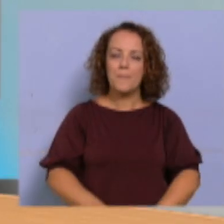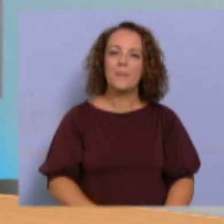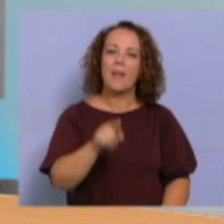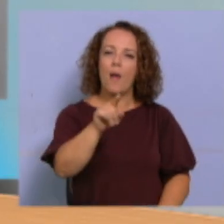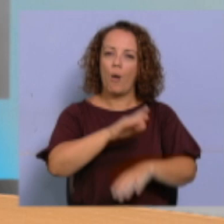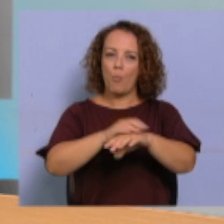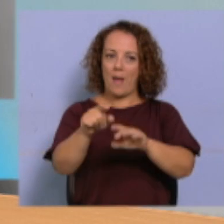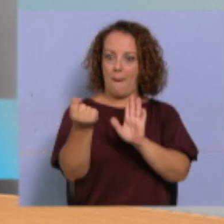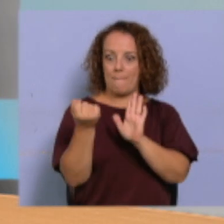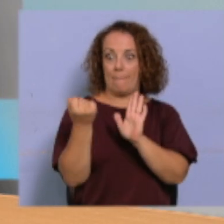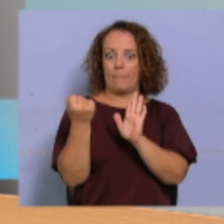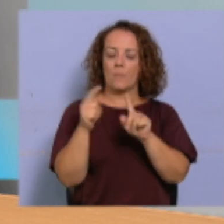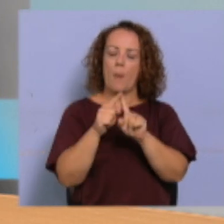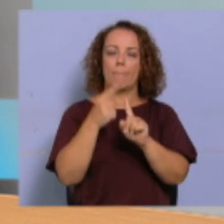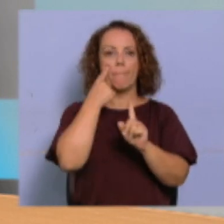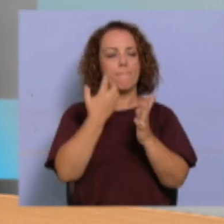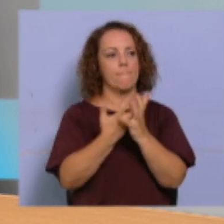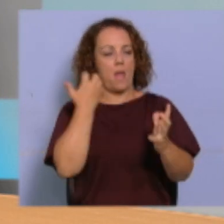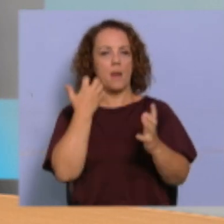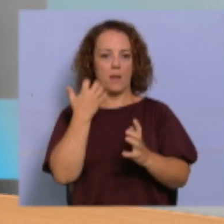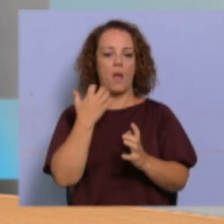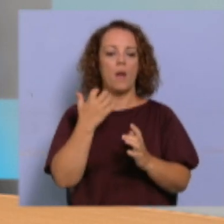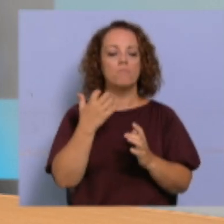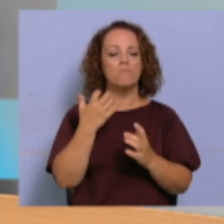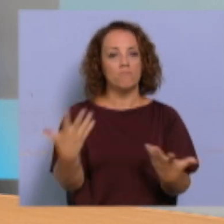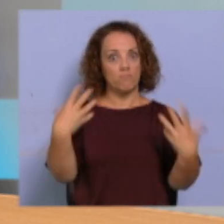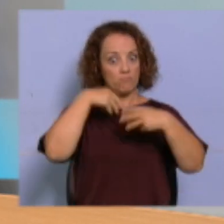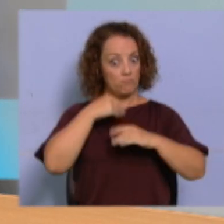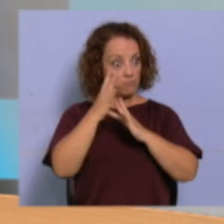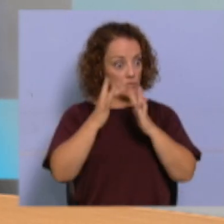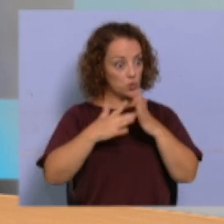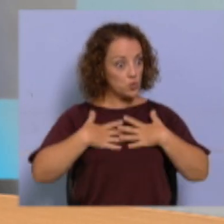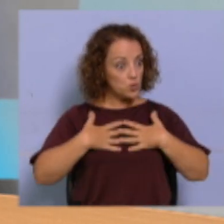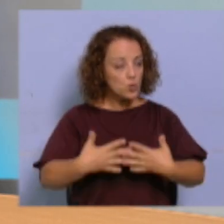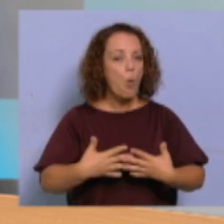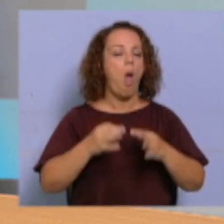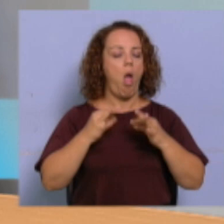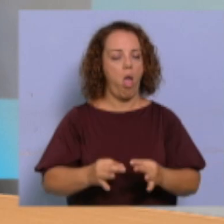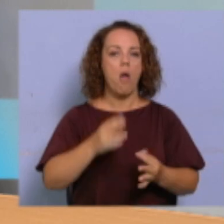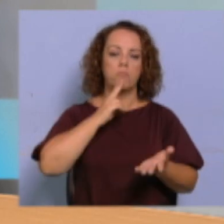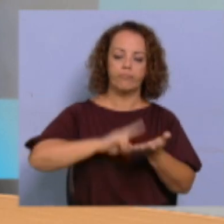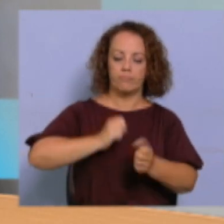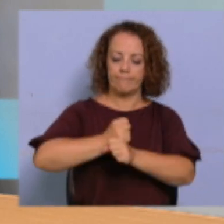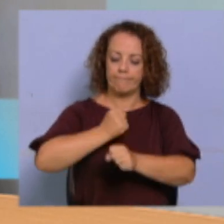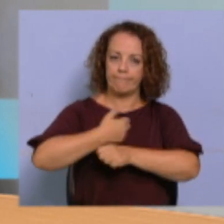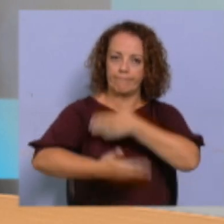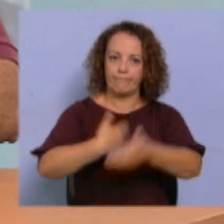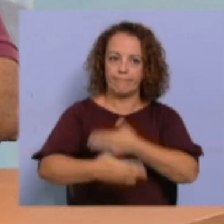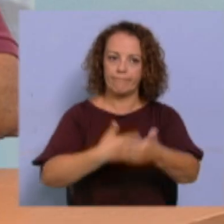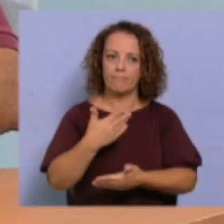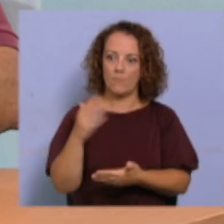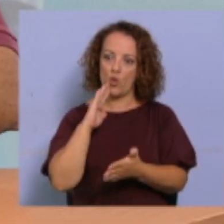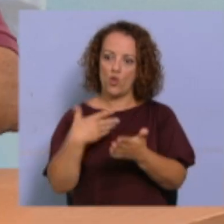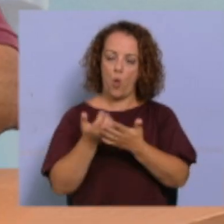que o cristianismo tem de ser operativo, de não ser de facto só uma teoria, foi isso que levou a essa rejeição?